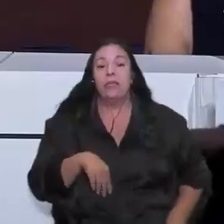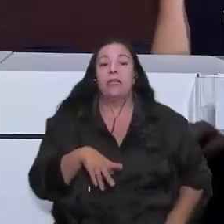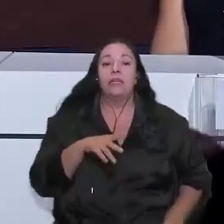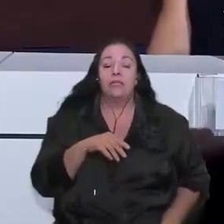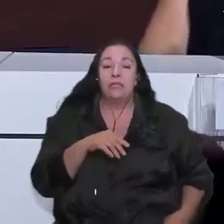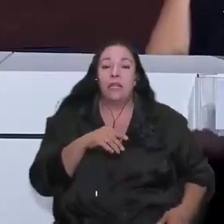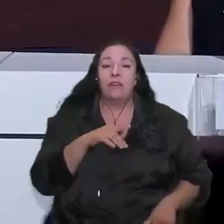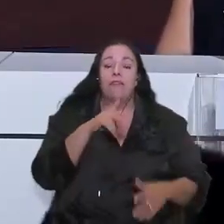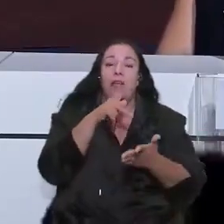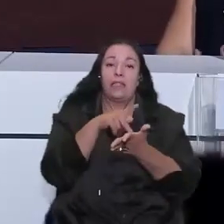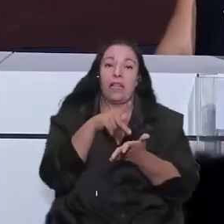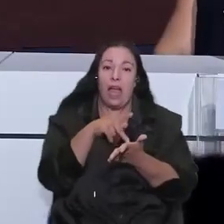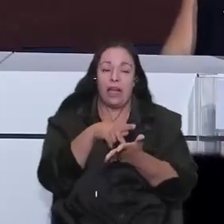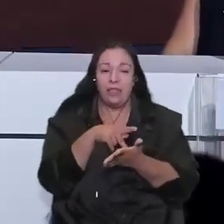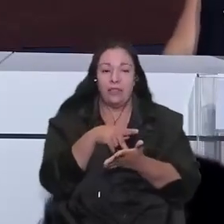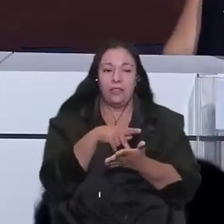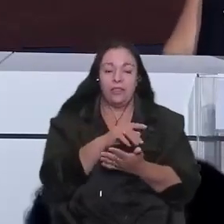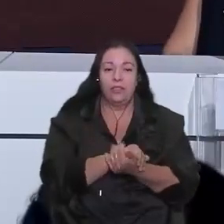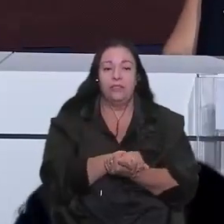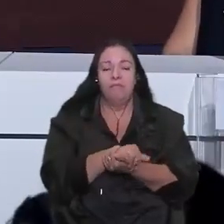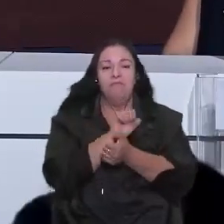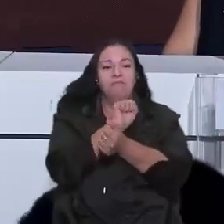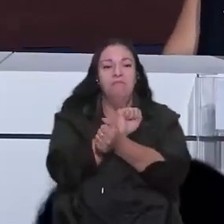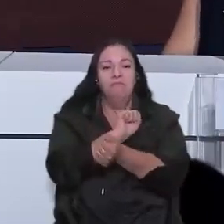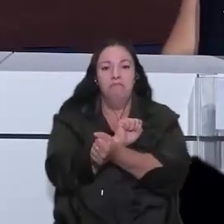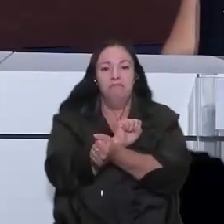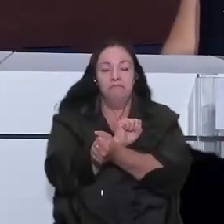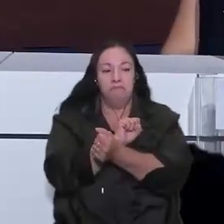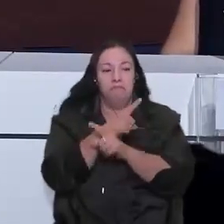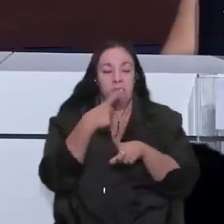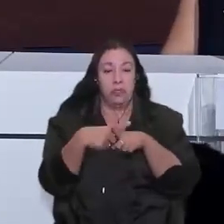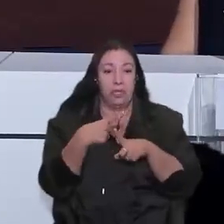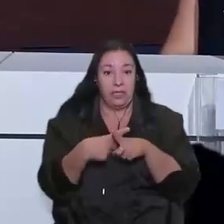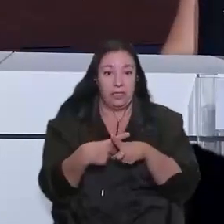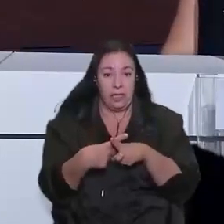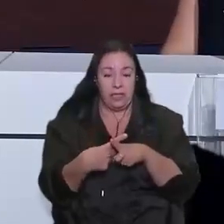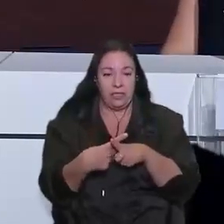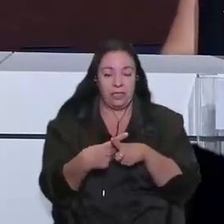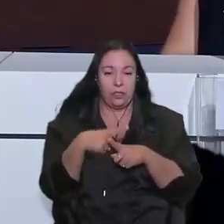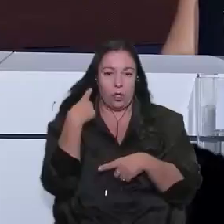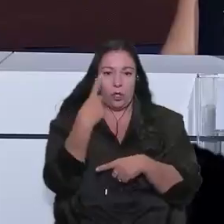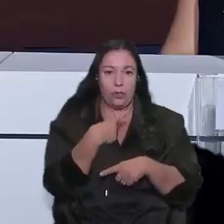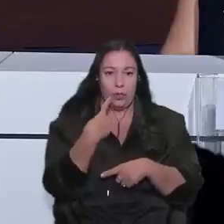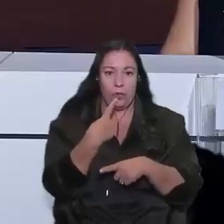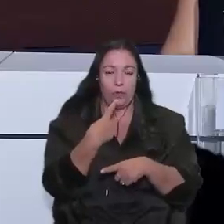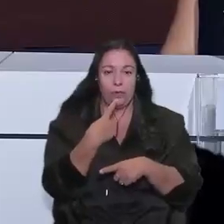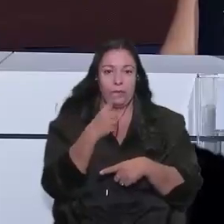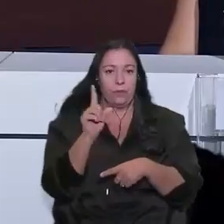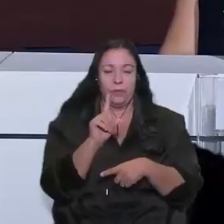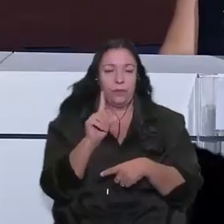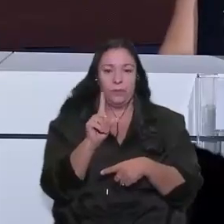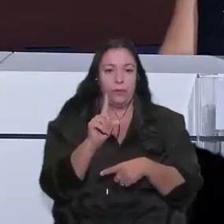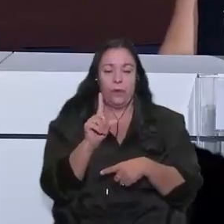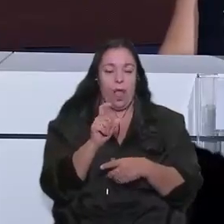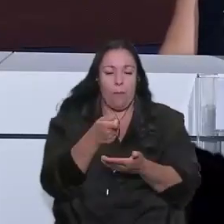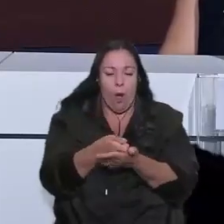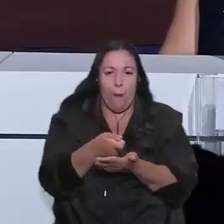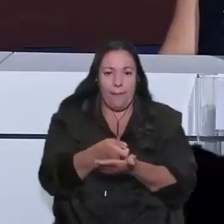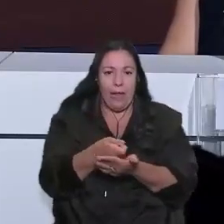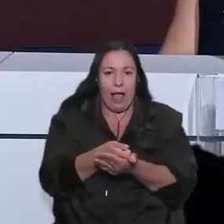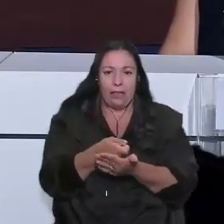verdade uma posição de profunda esperança. Porque é dizer que isto que nós somos não é uma obrigação.